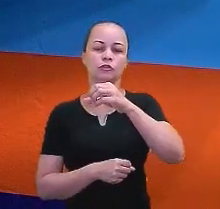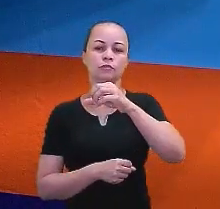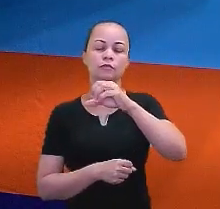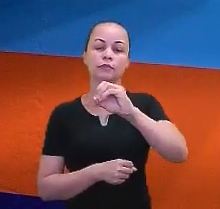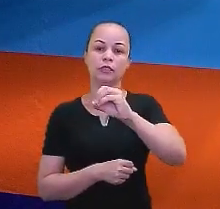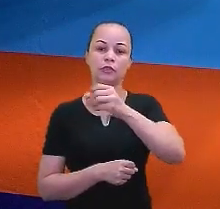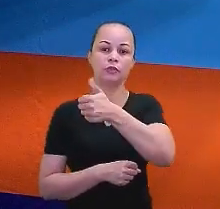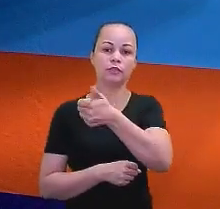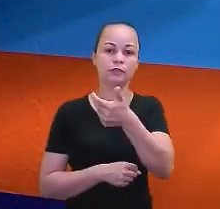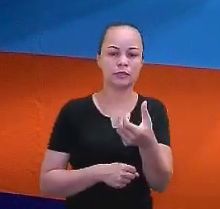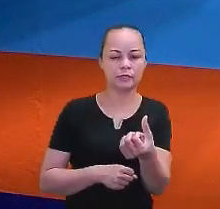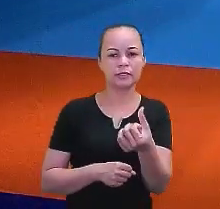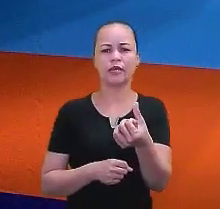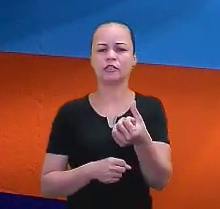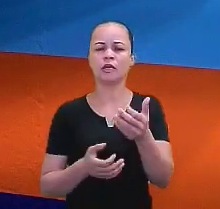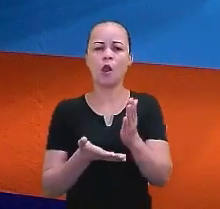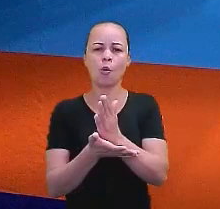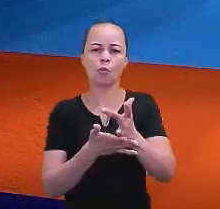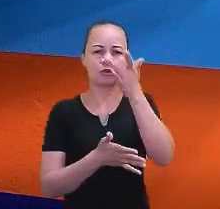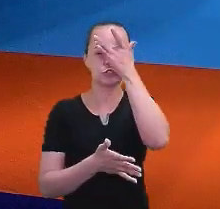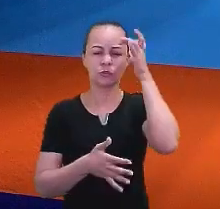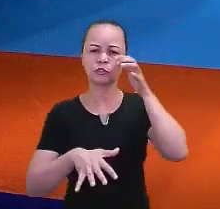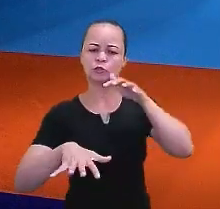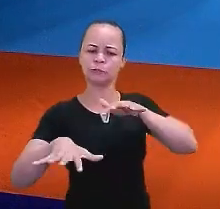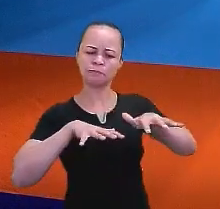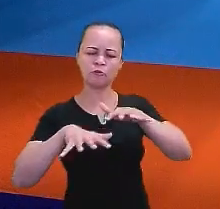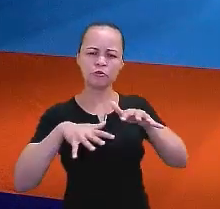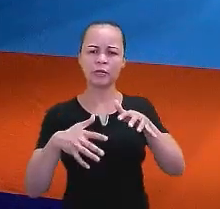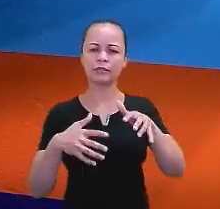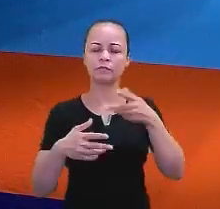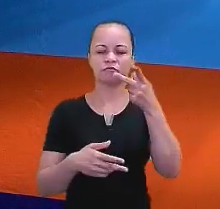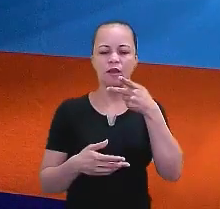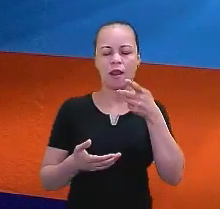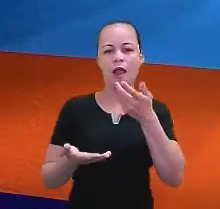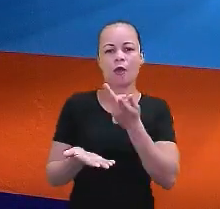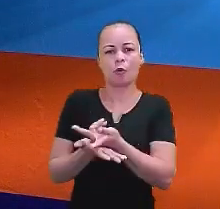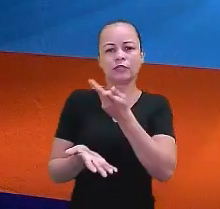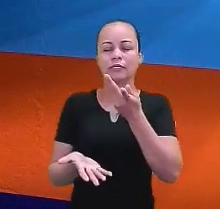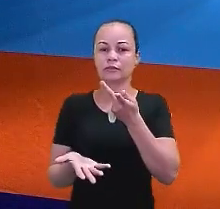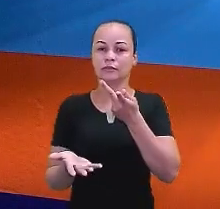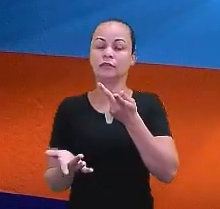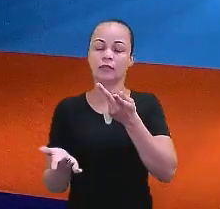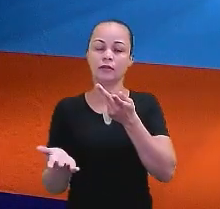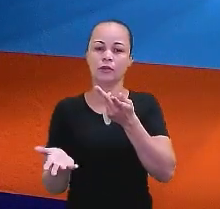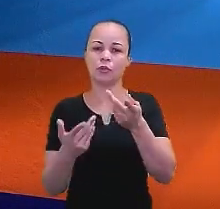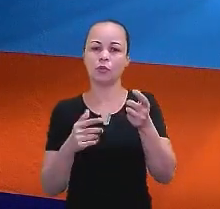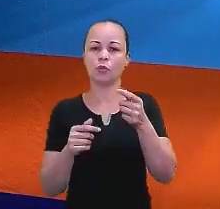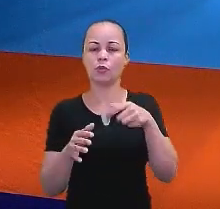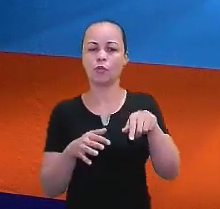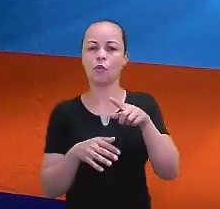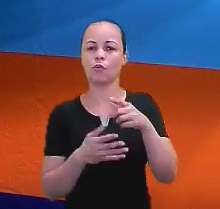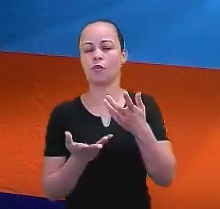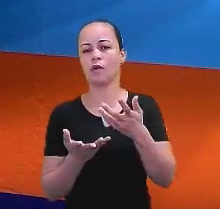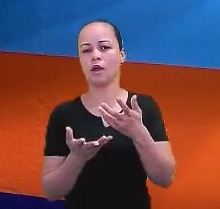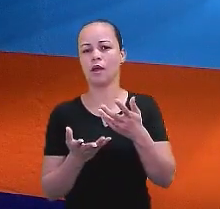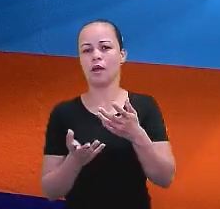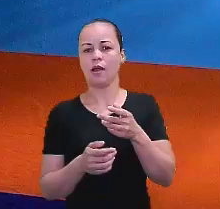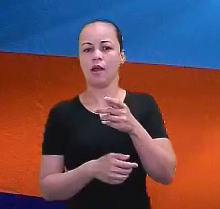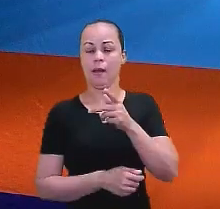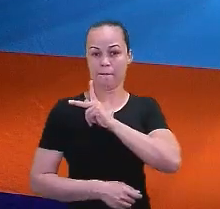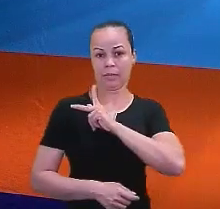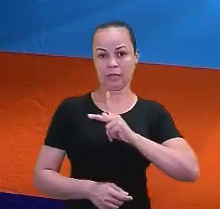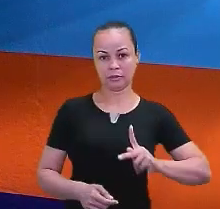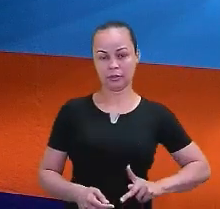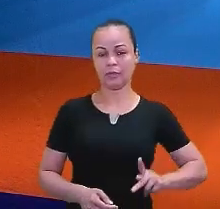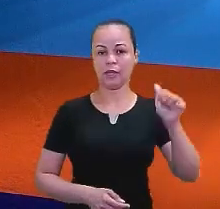historiadores se movimentam para falar que o que aconteceu com a então presidente em exercício Dilma Rousseff foi